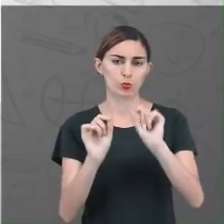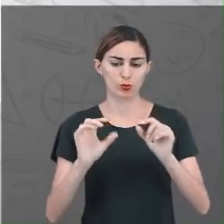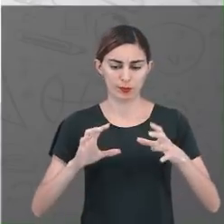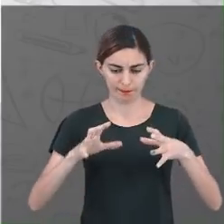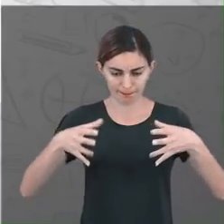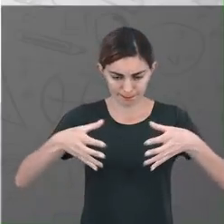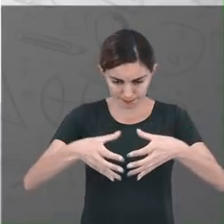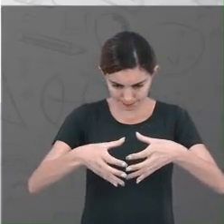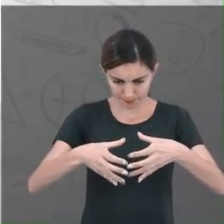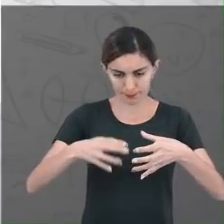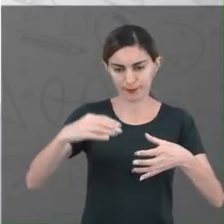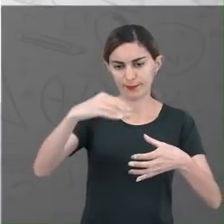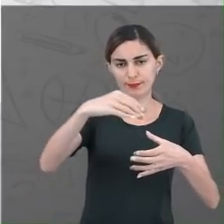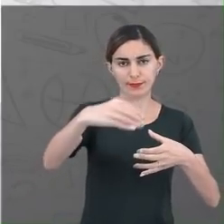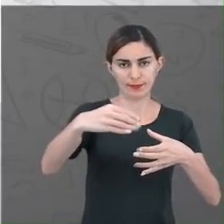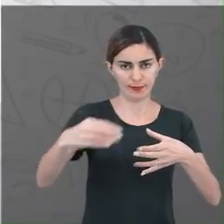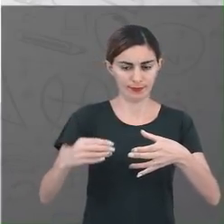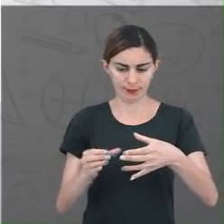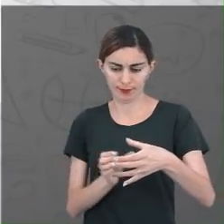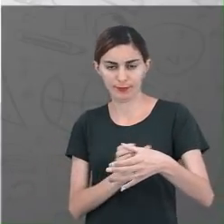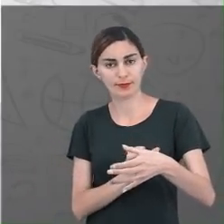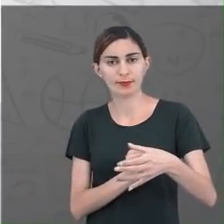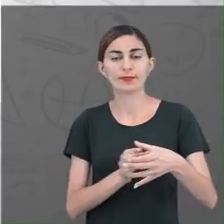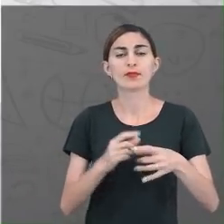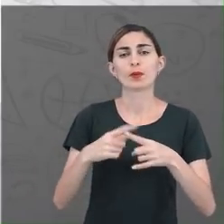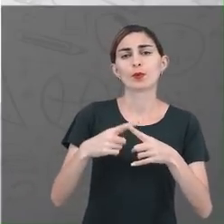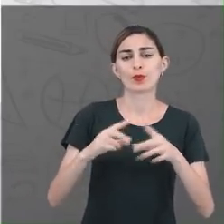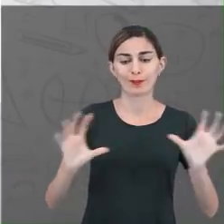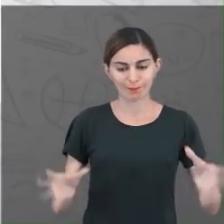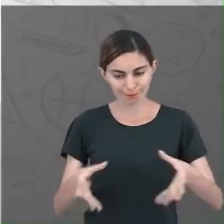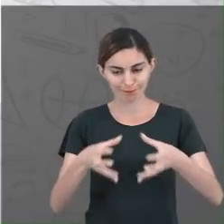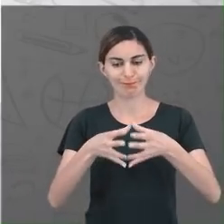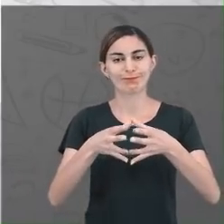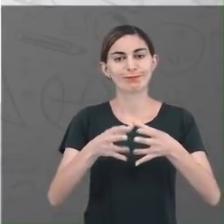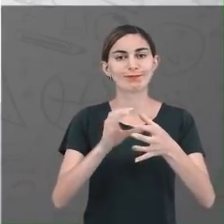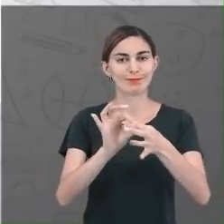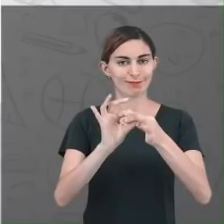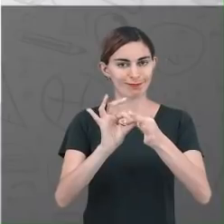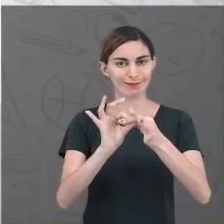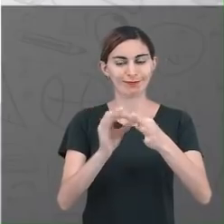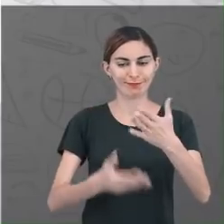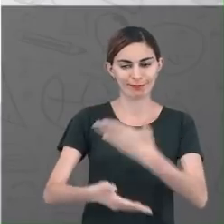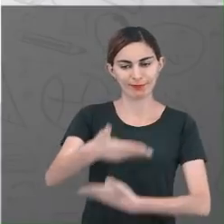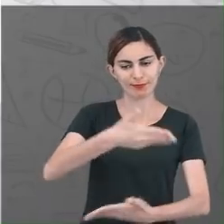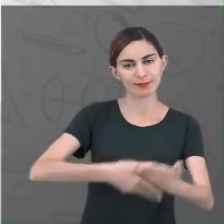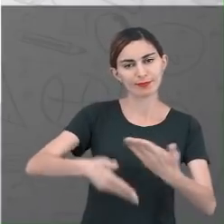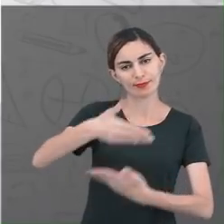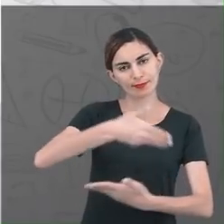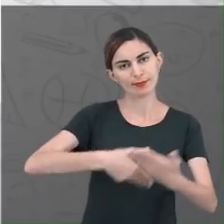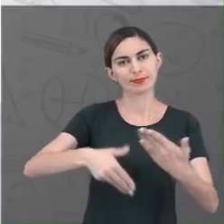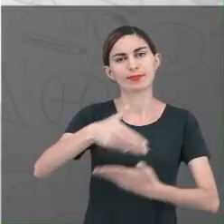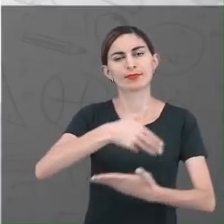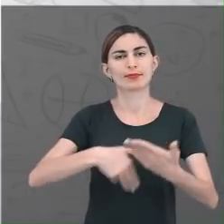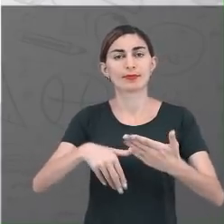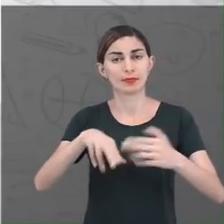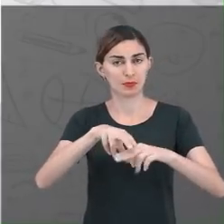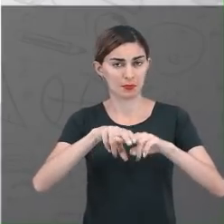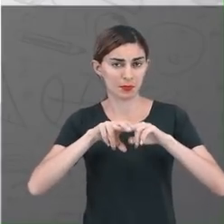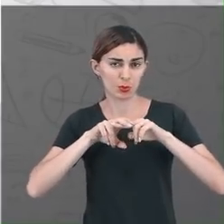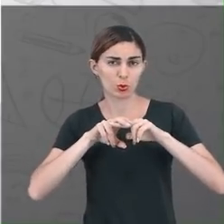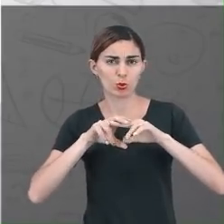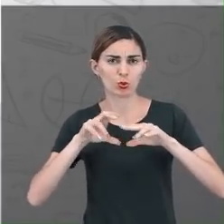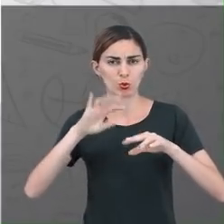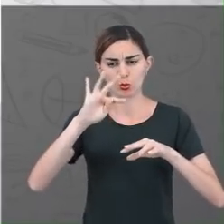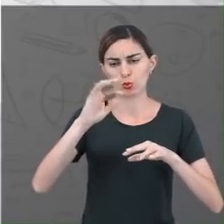que a soma das partes. Por quê? Porque o todo engloba as partes e as relações entre as partes. Por isso que o